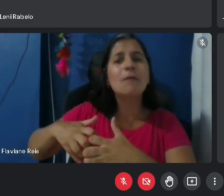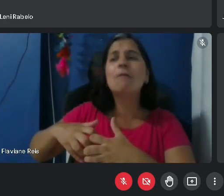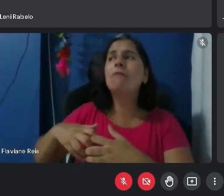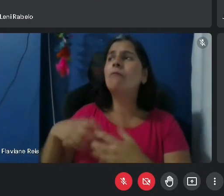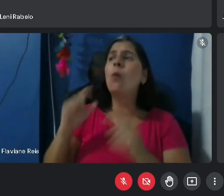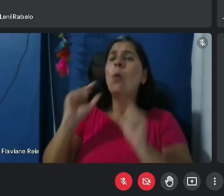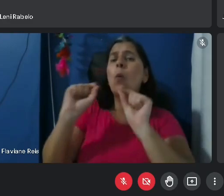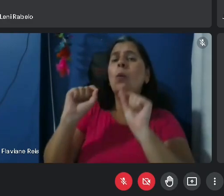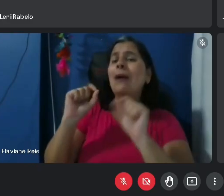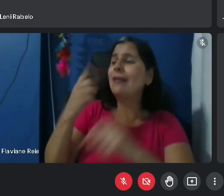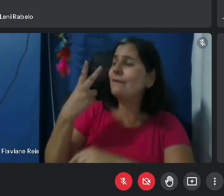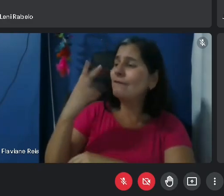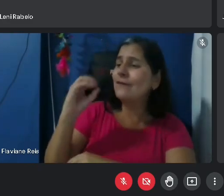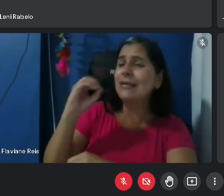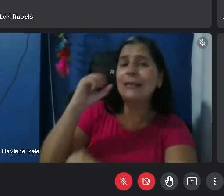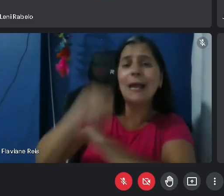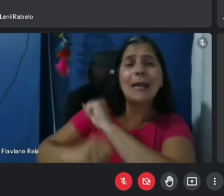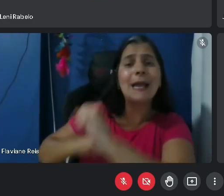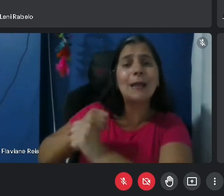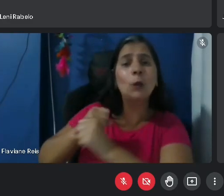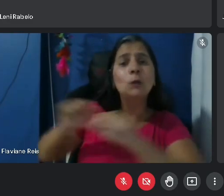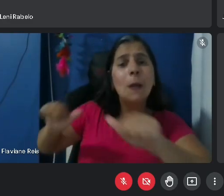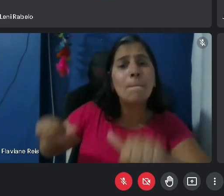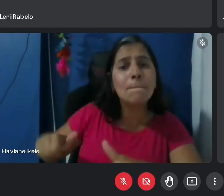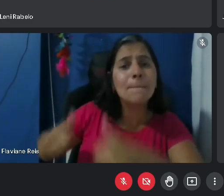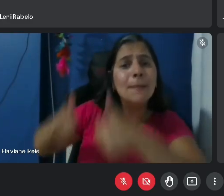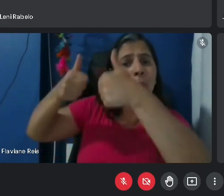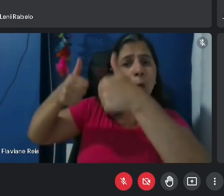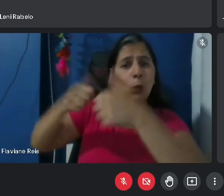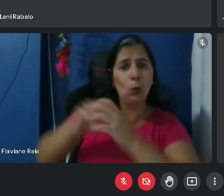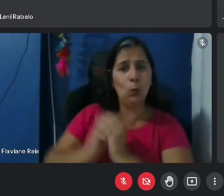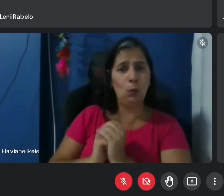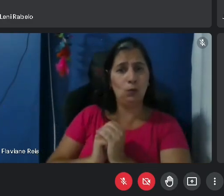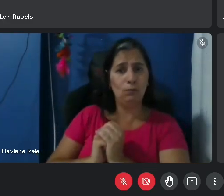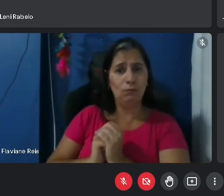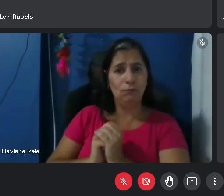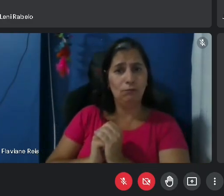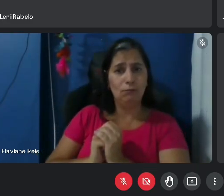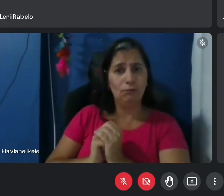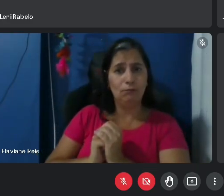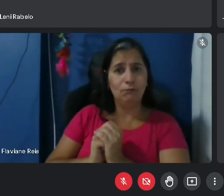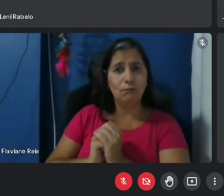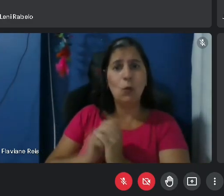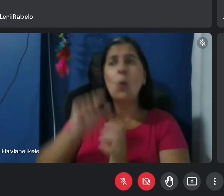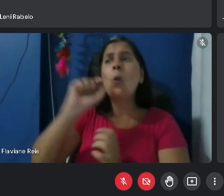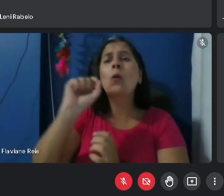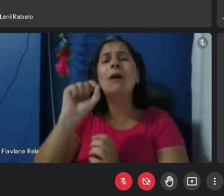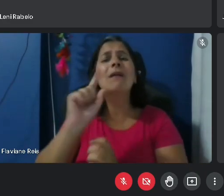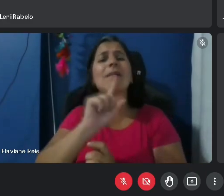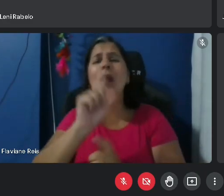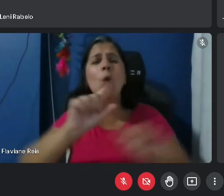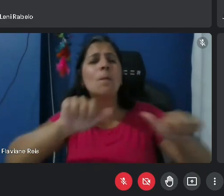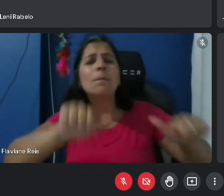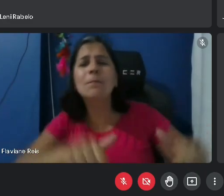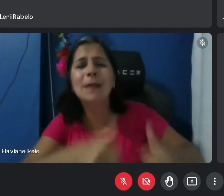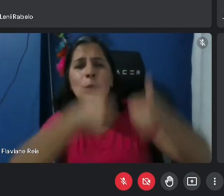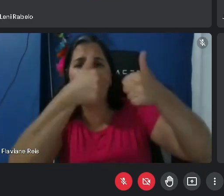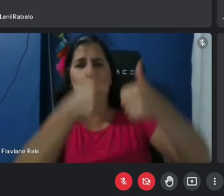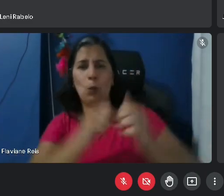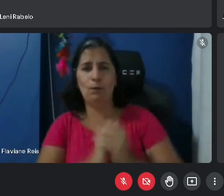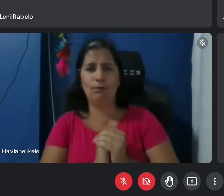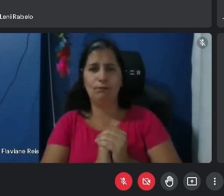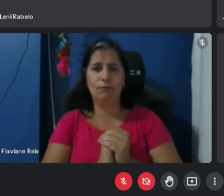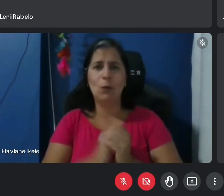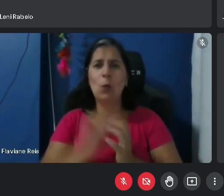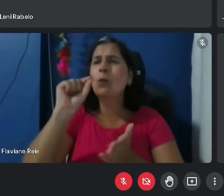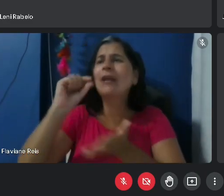eles precisam pensar em que mecanismo? Precisam pensar em quê? Nesses 20 anos, né? 20 anos de tempo positivo, 20 anos